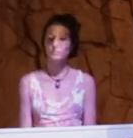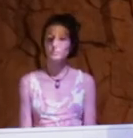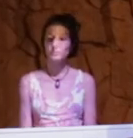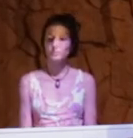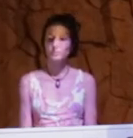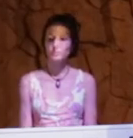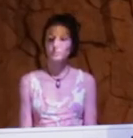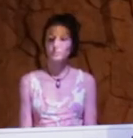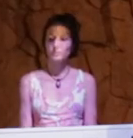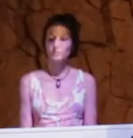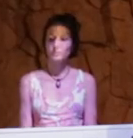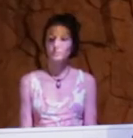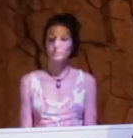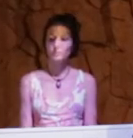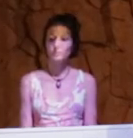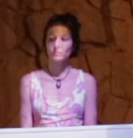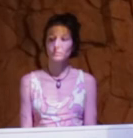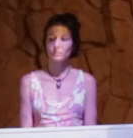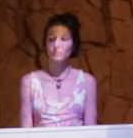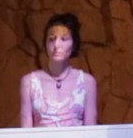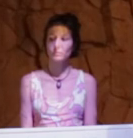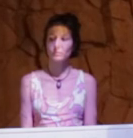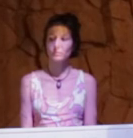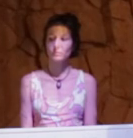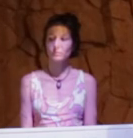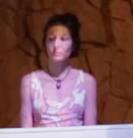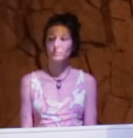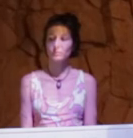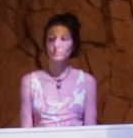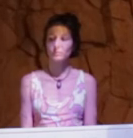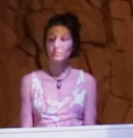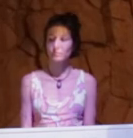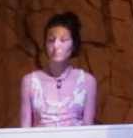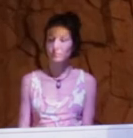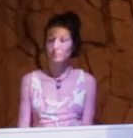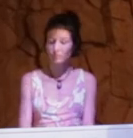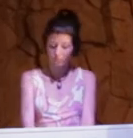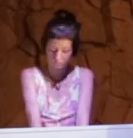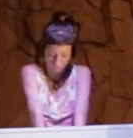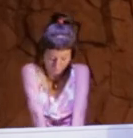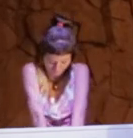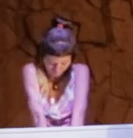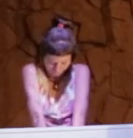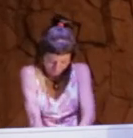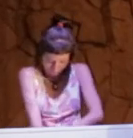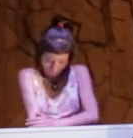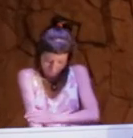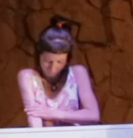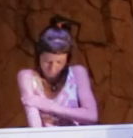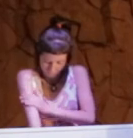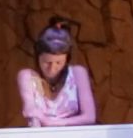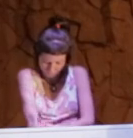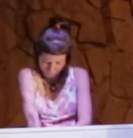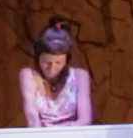cordel, né, onde você produz uma imagem numa placa de madeira e ela é impressa no papel ou em qualquer